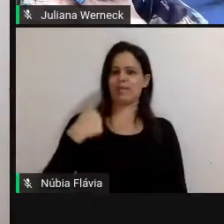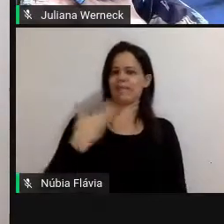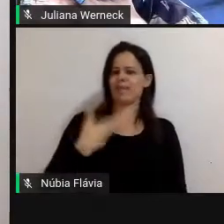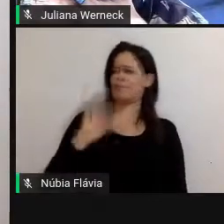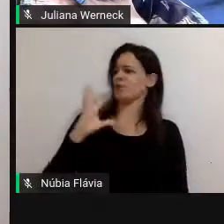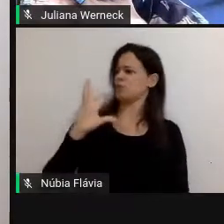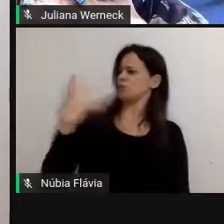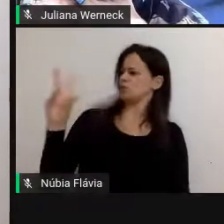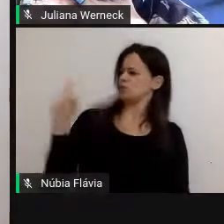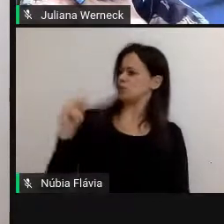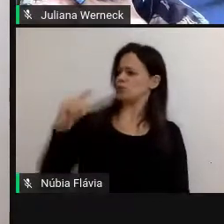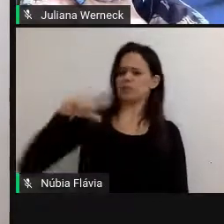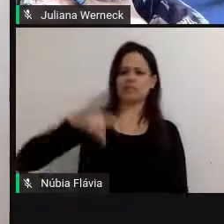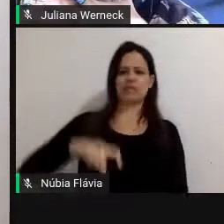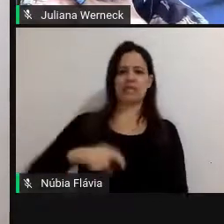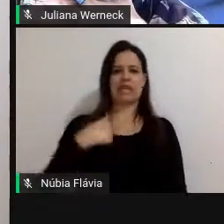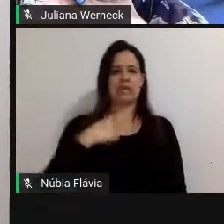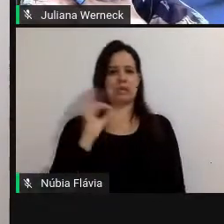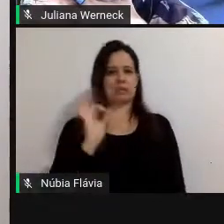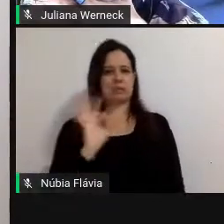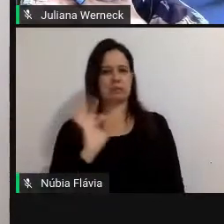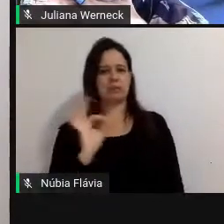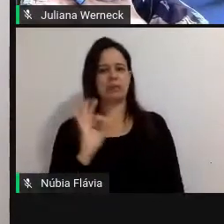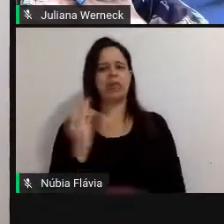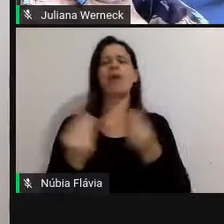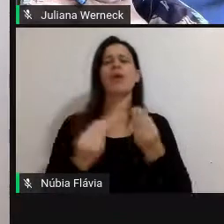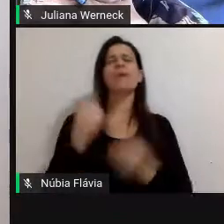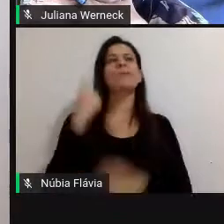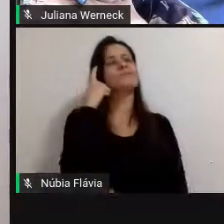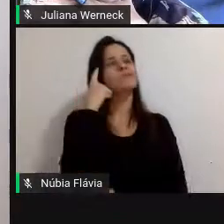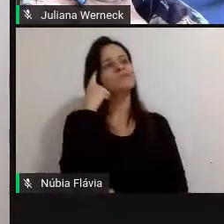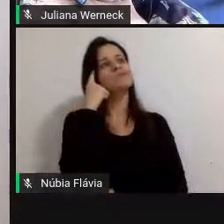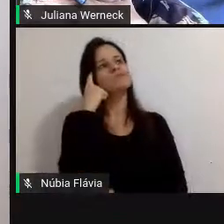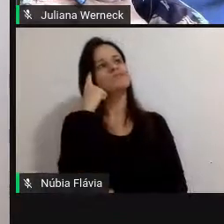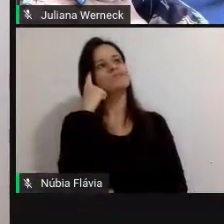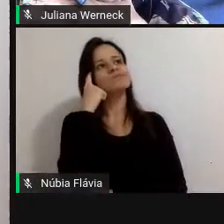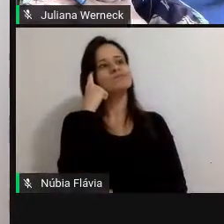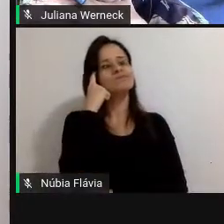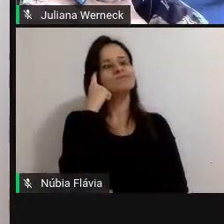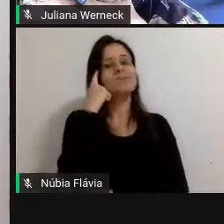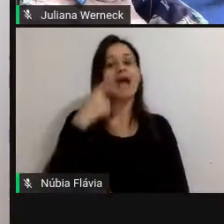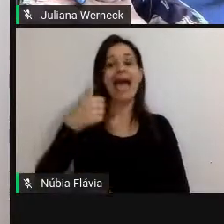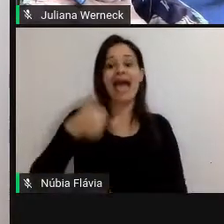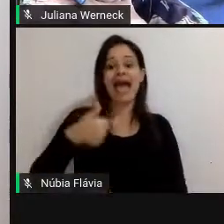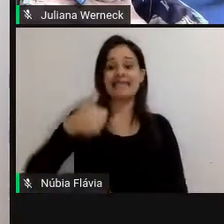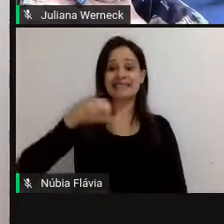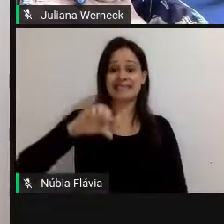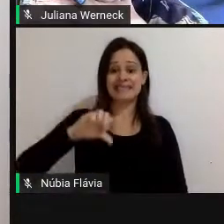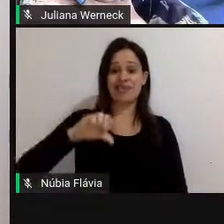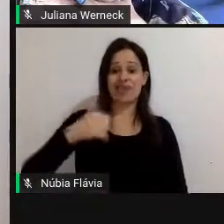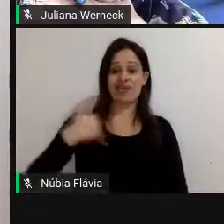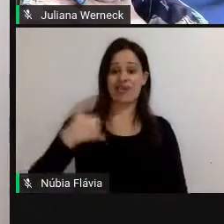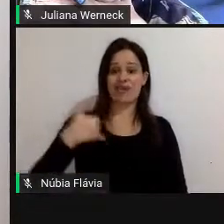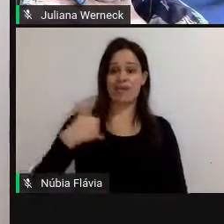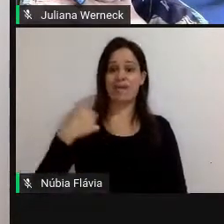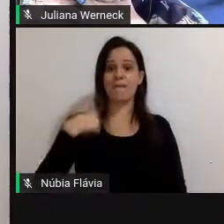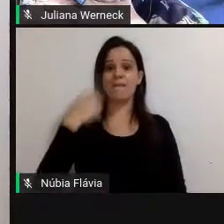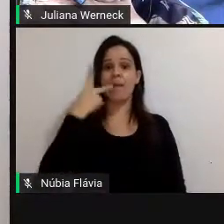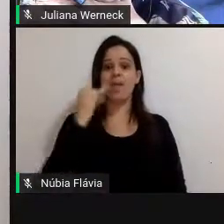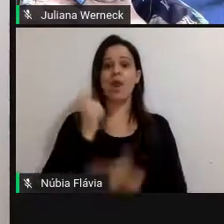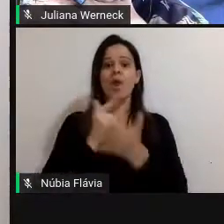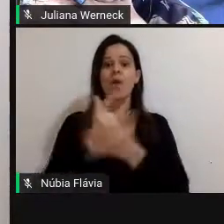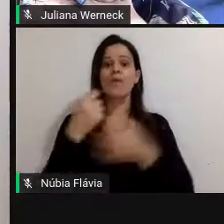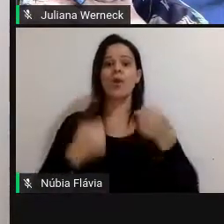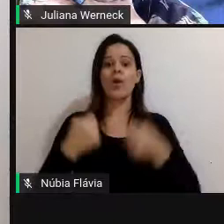de motorista, e eu não, porque eu não sabia como que eu ia fazer isso. Aí, quando eu tinha uns 19 anos, mais ou menos, meu pai comprou um Del Rey.